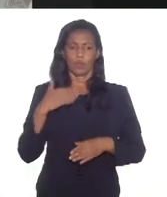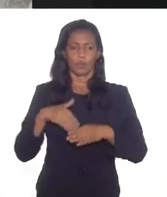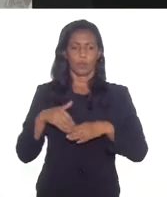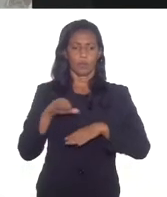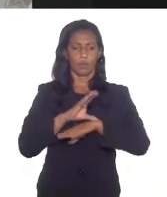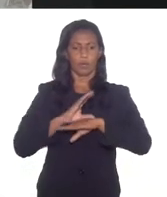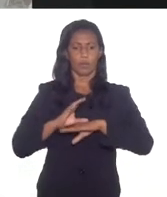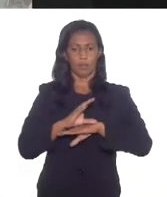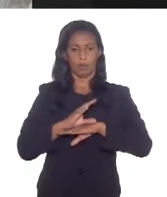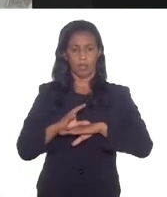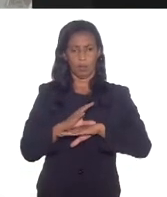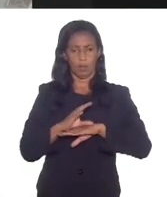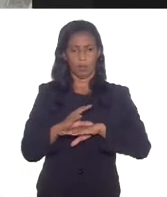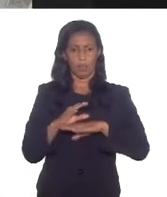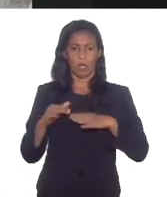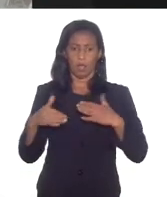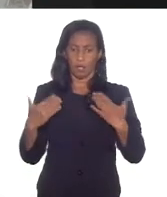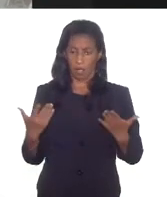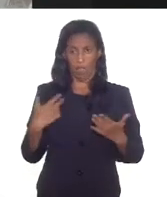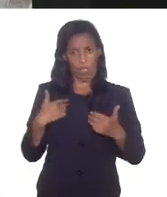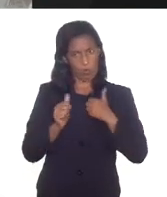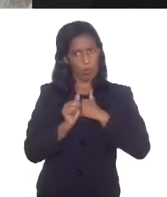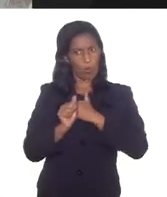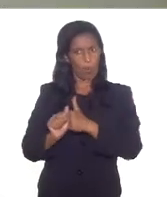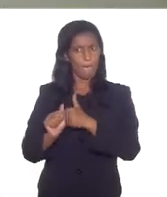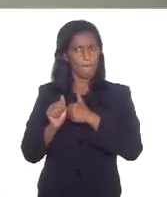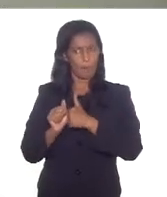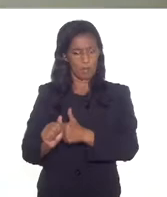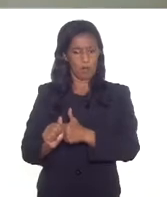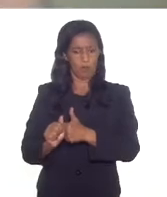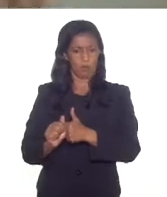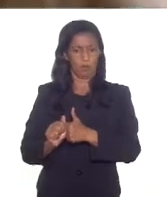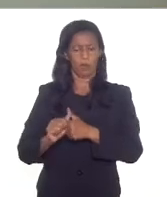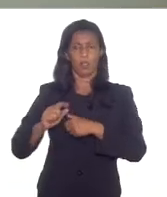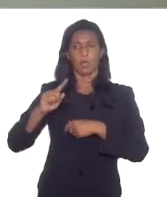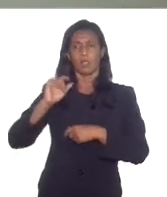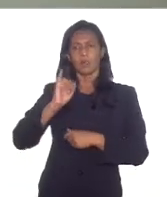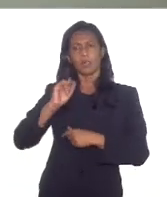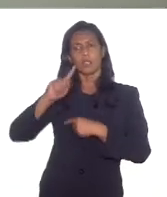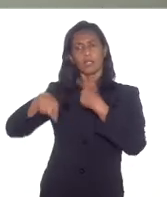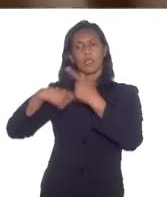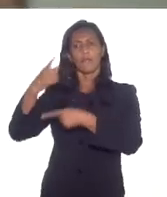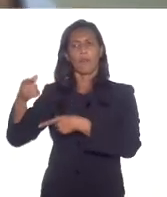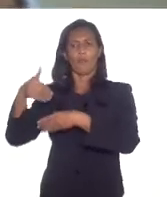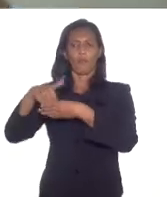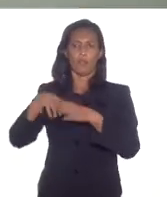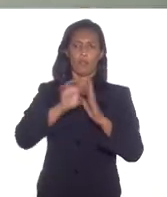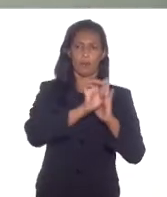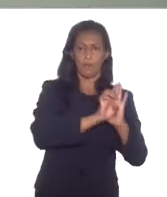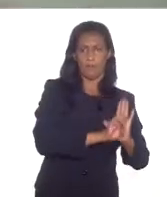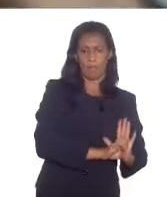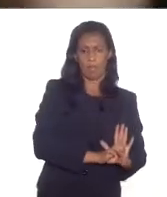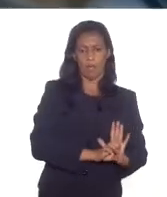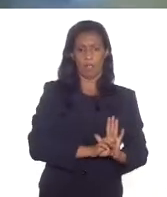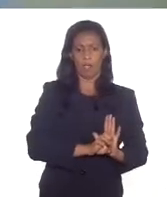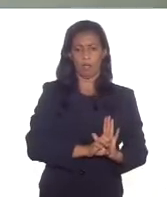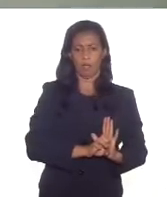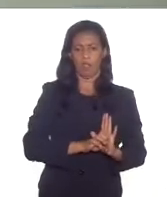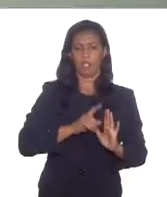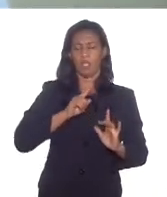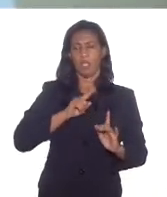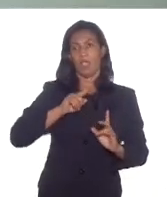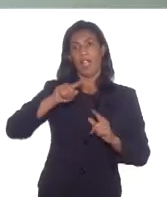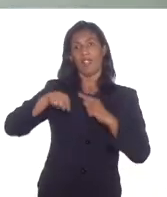eu, evidentemente que eu acompanho. Se depois ele votar essas emendas lá, ele quiser acolher... Eu vou divergir